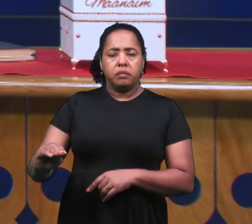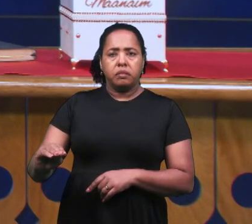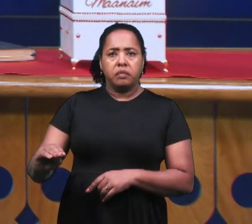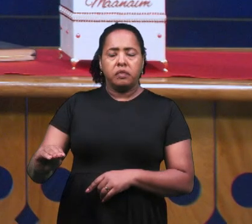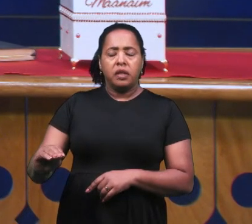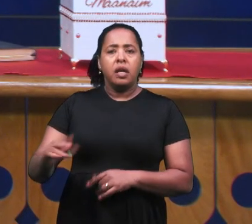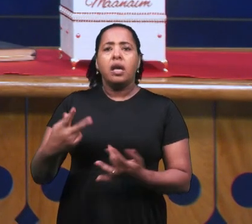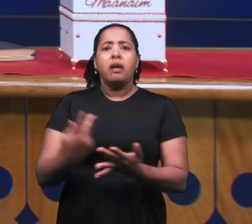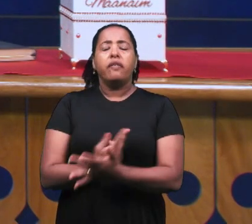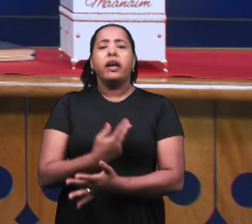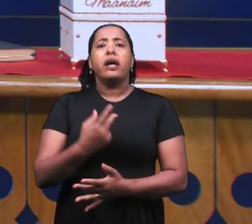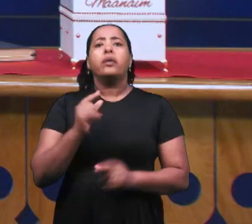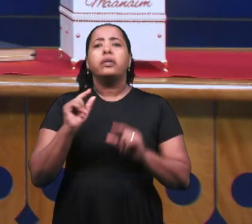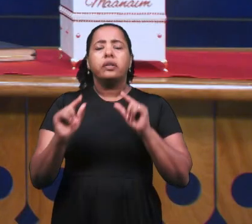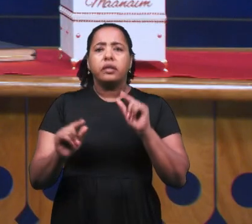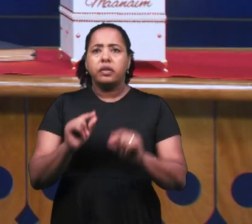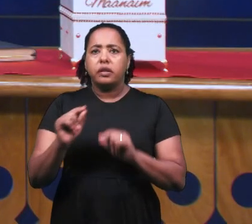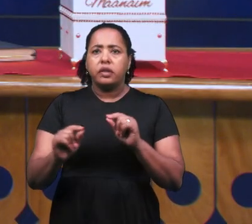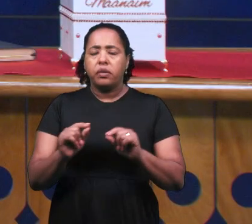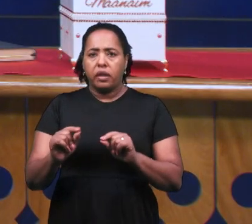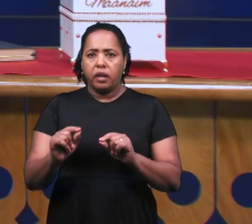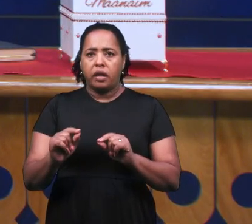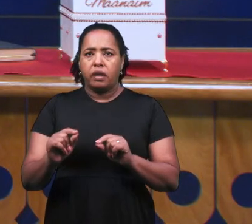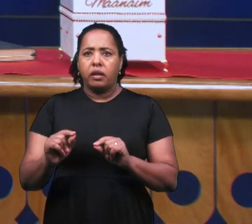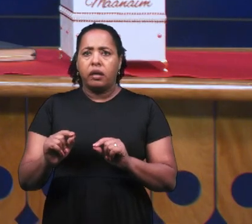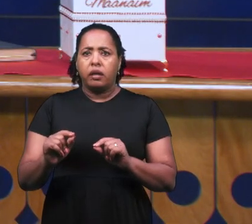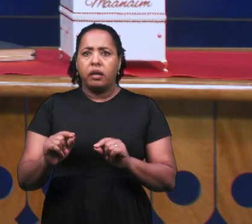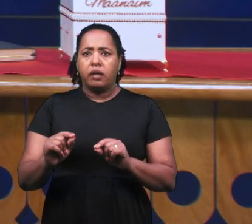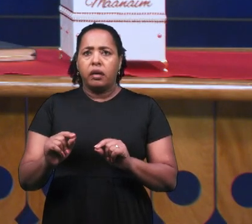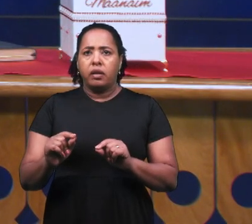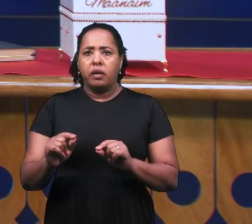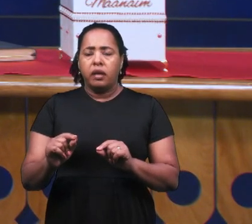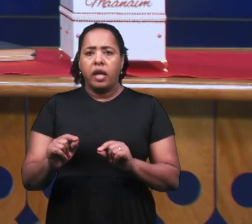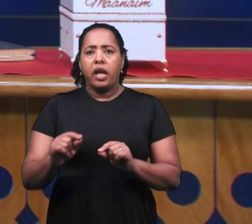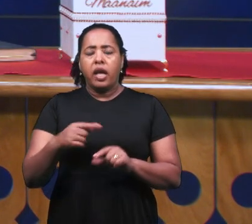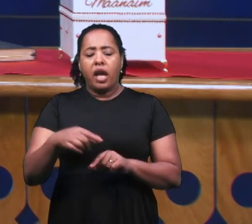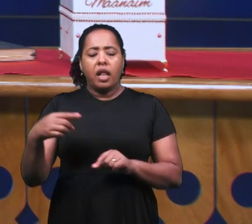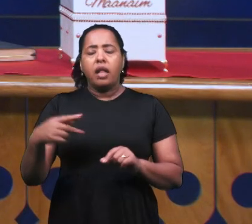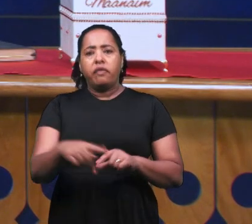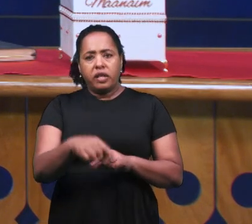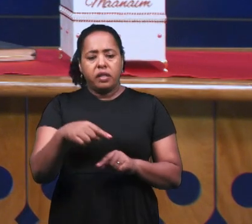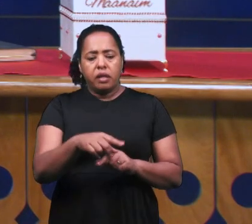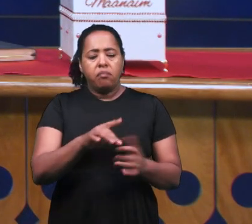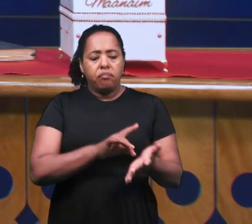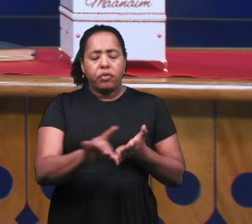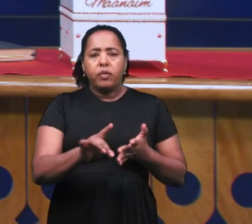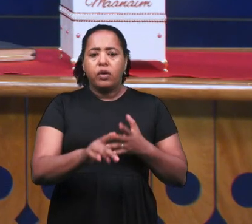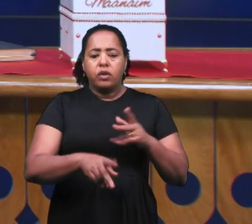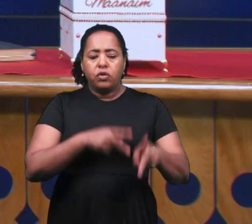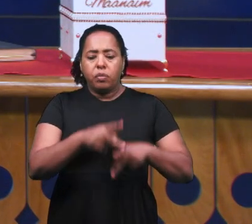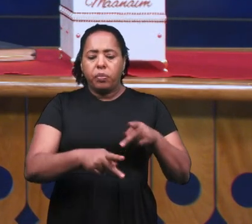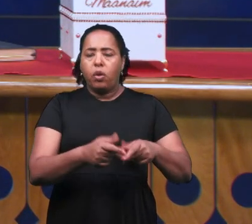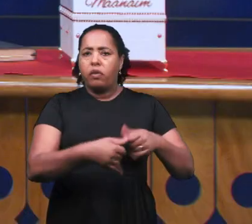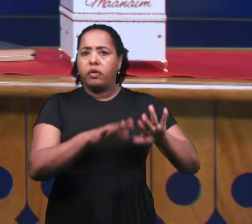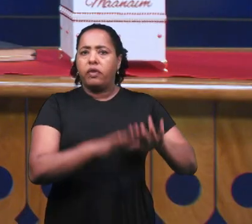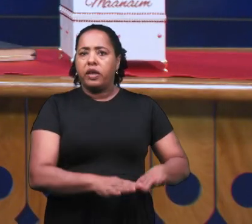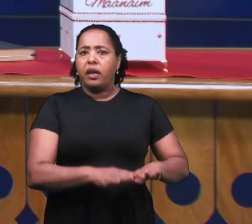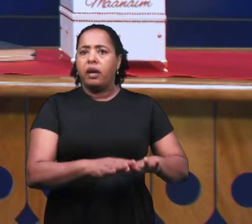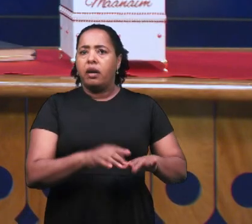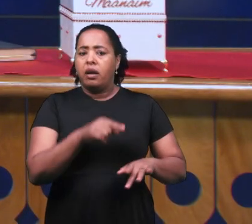inimiga da igreja que vai ficar, porque ela faz parte do mesmo